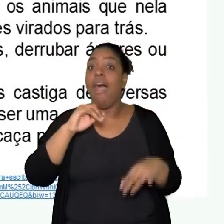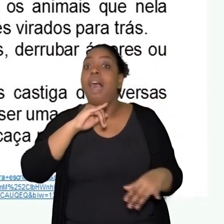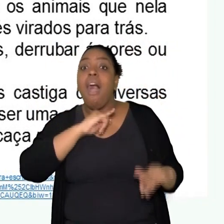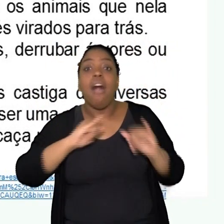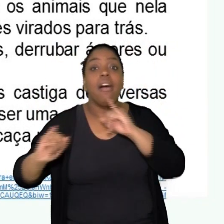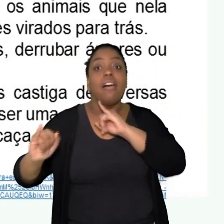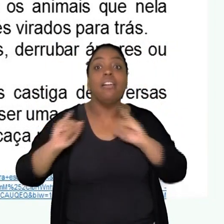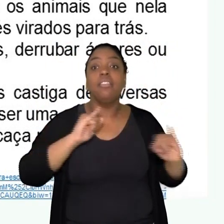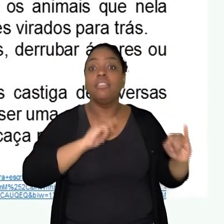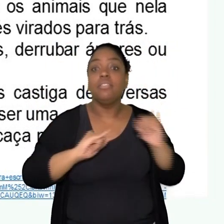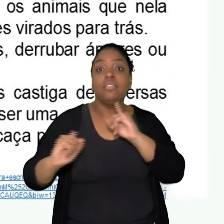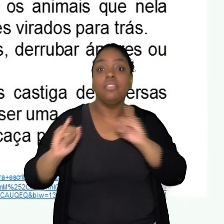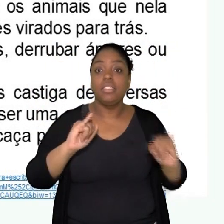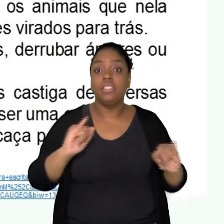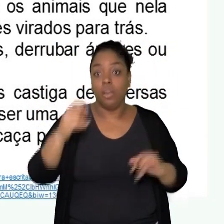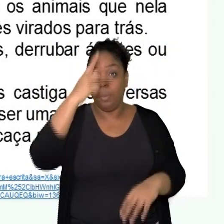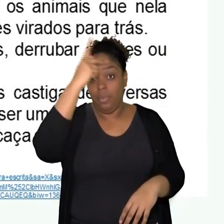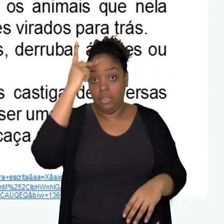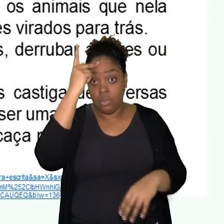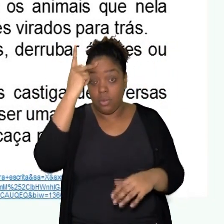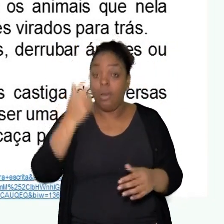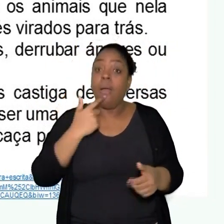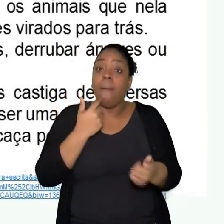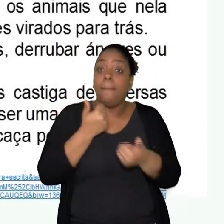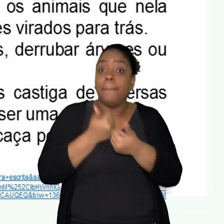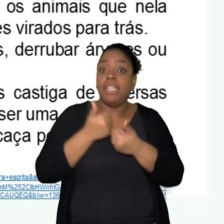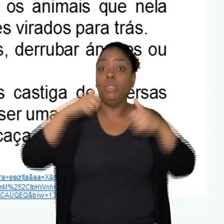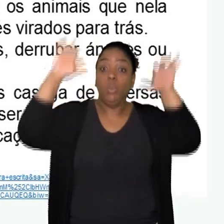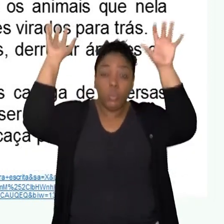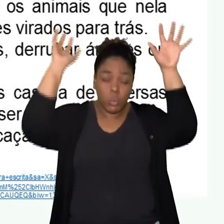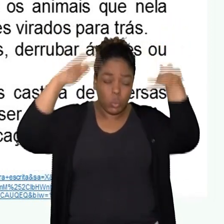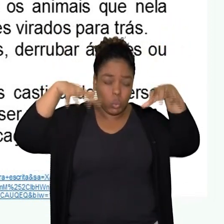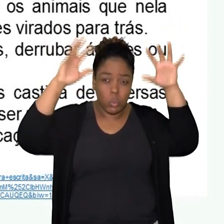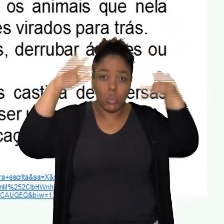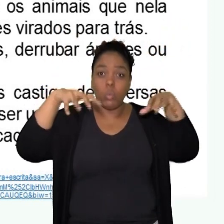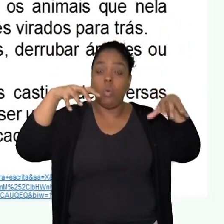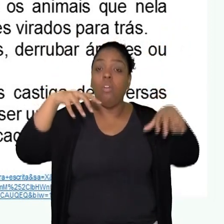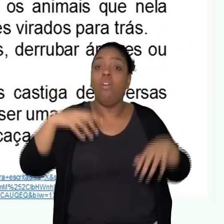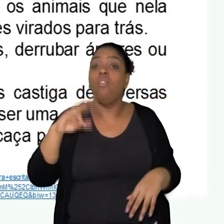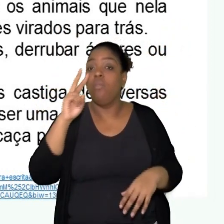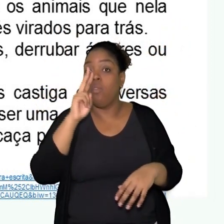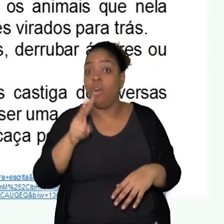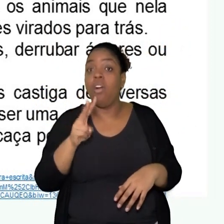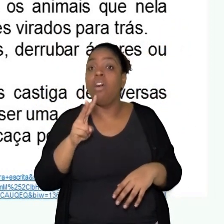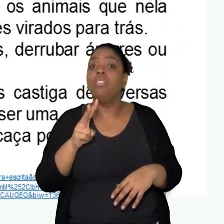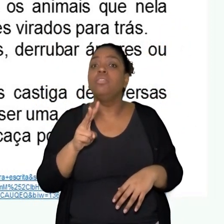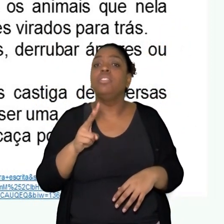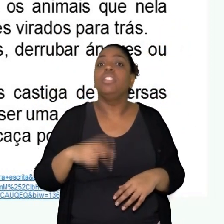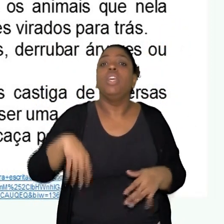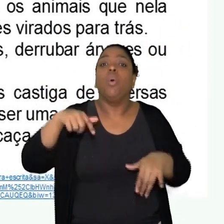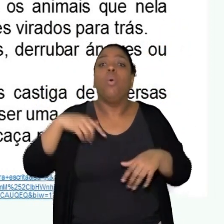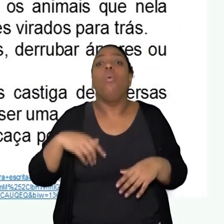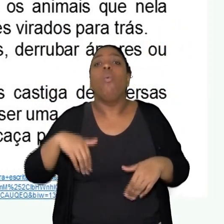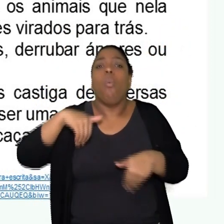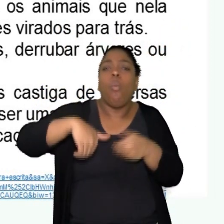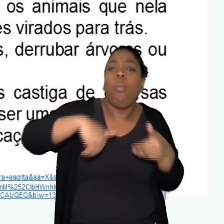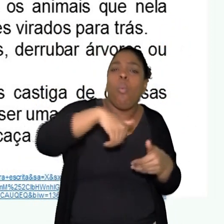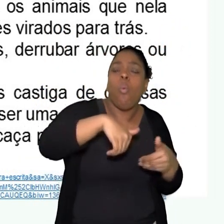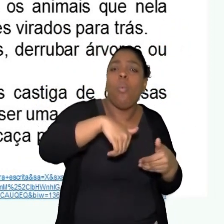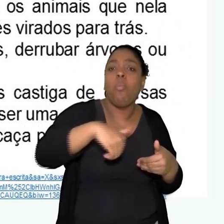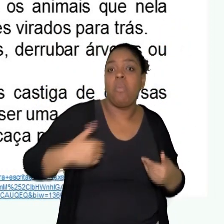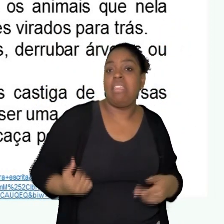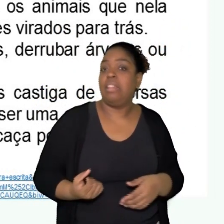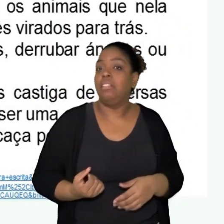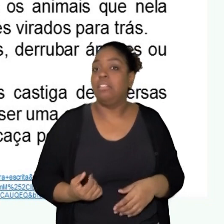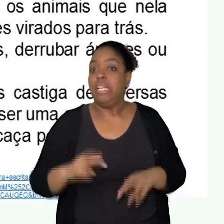a tormenta que se aproxima. Ele é um estranho ser protetor que protege a floresta